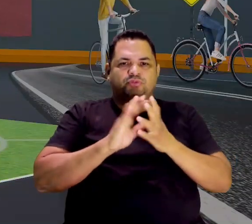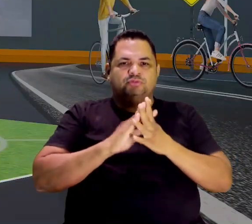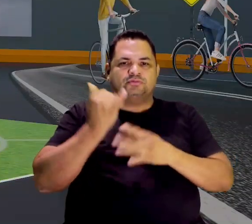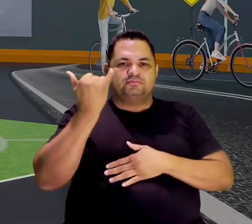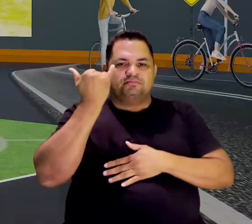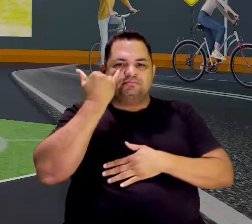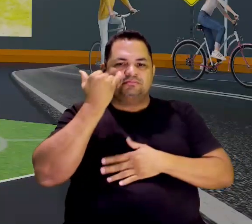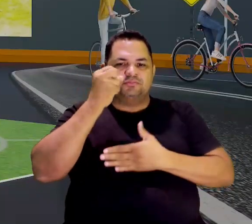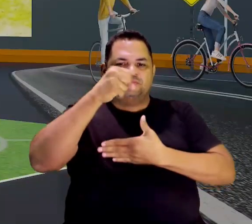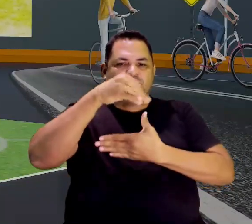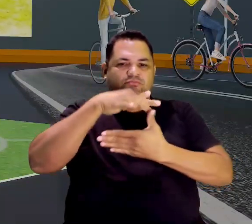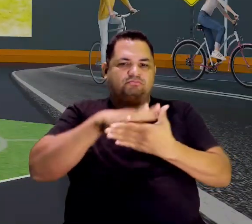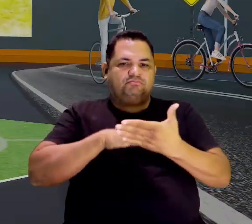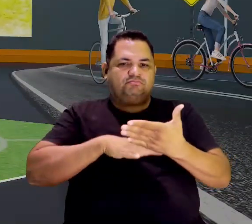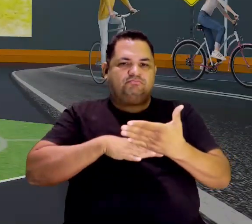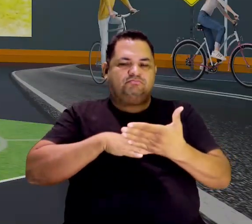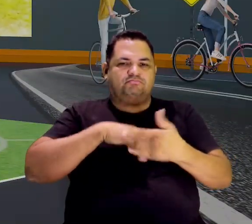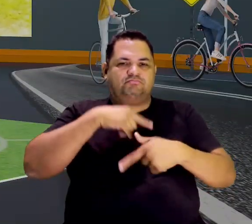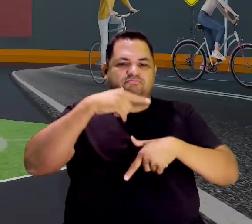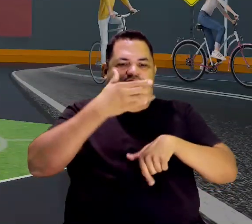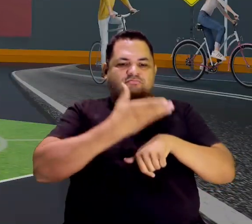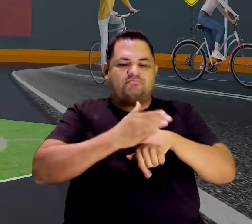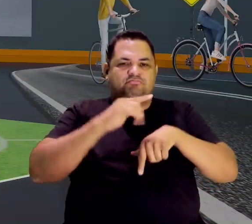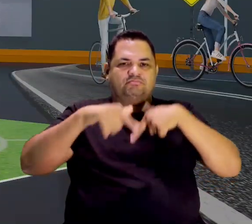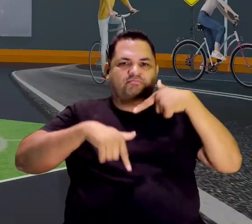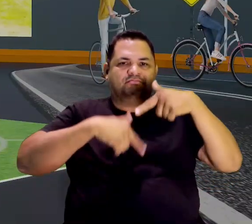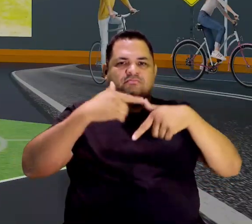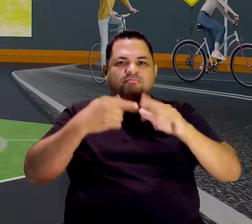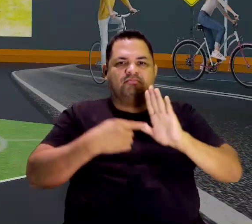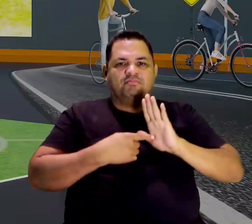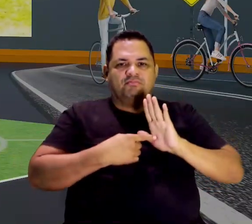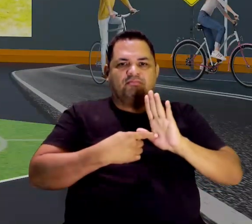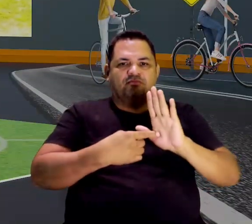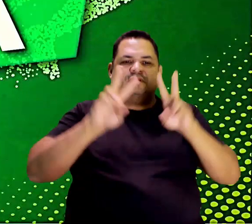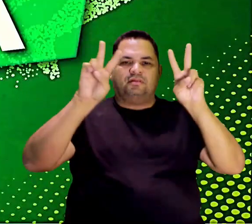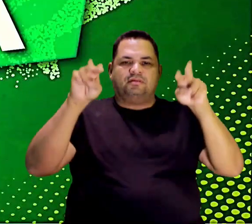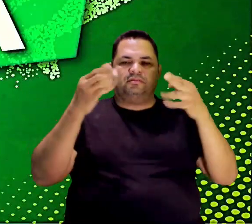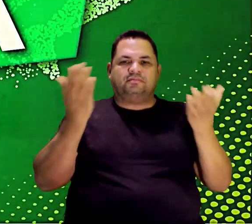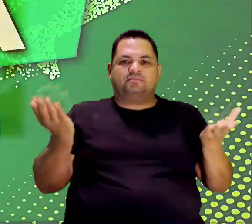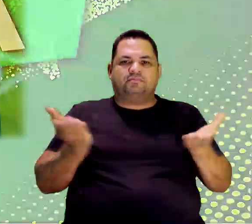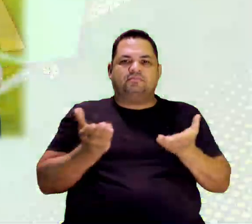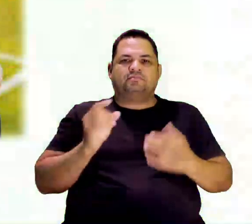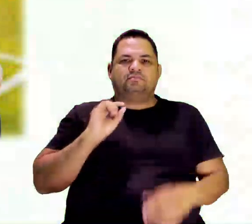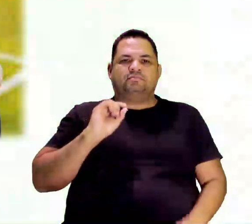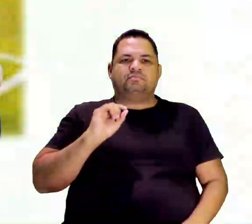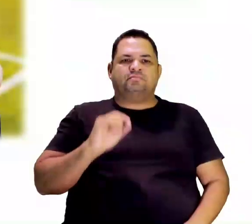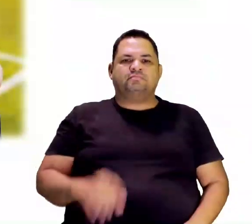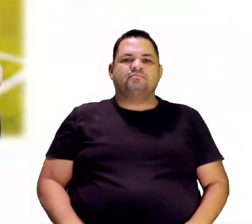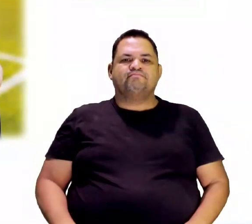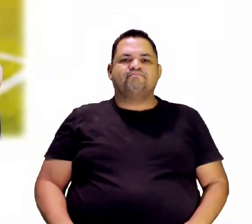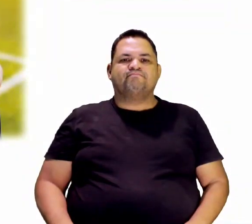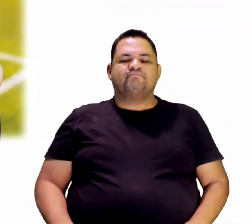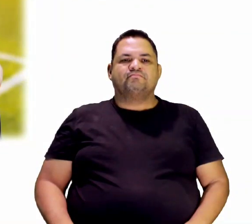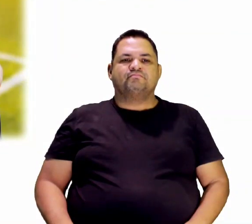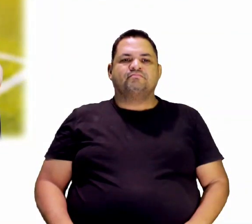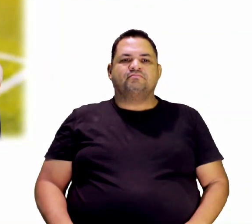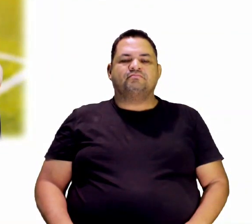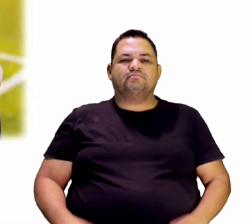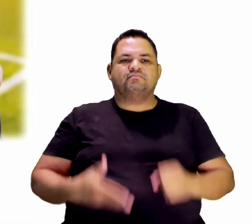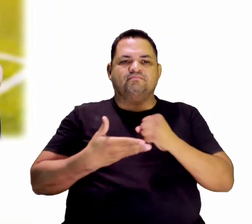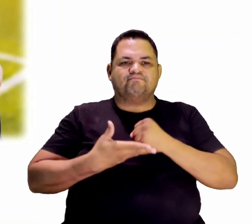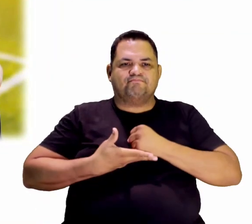as atividades desenvolvidas e expor o nosso extra classe aí do projeto Exercite-se Mais, Mais